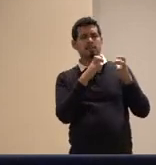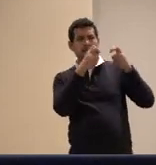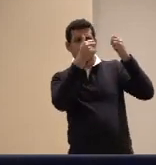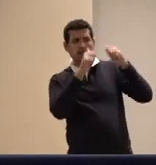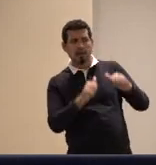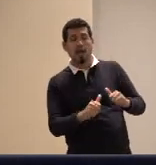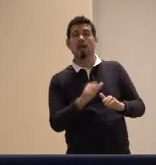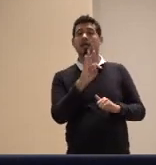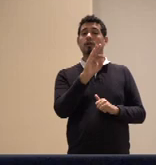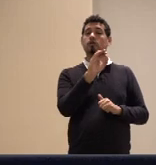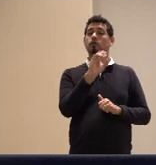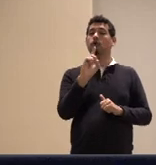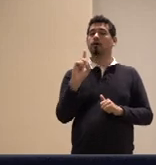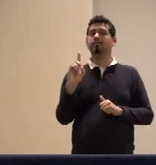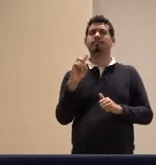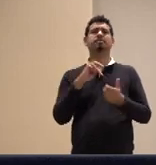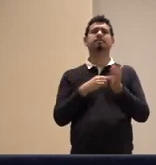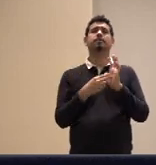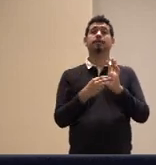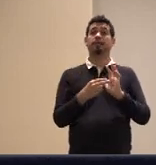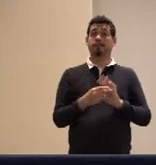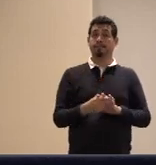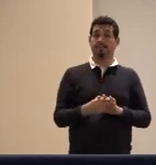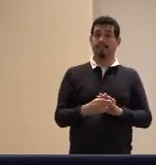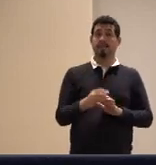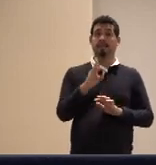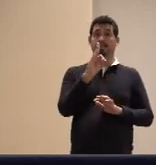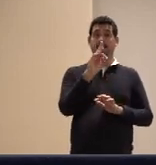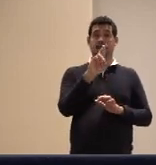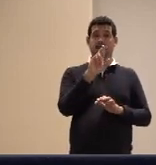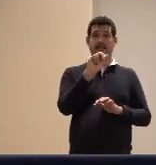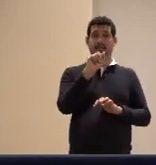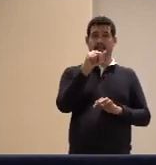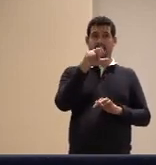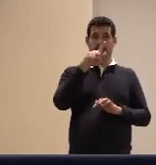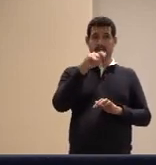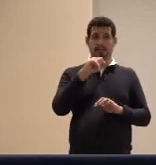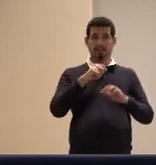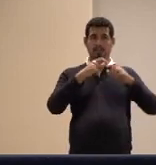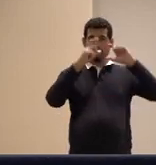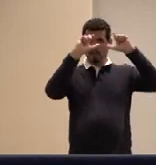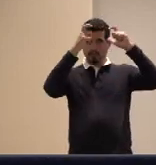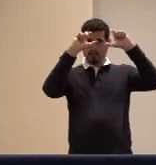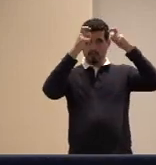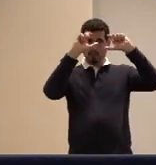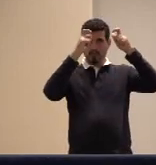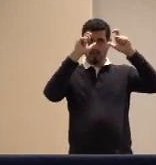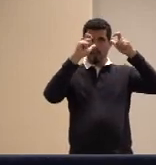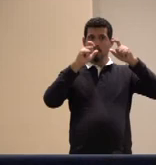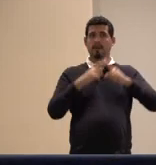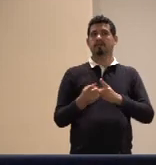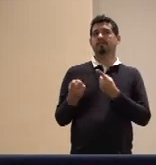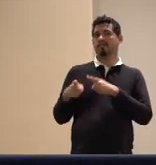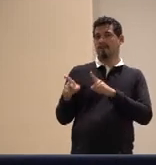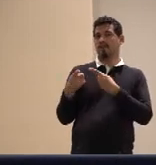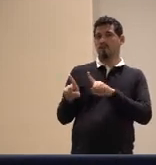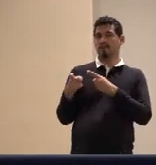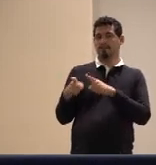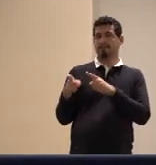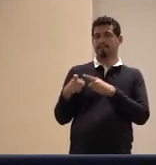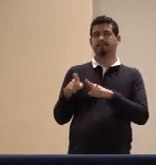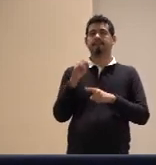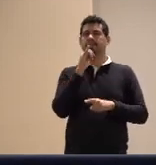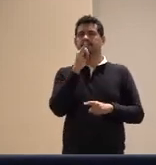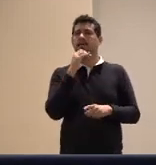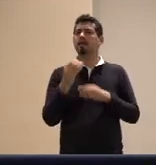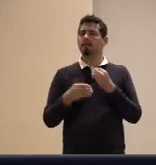época, o TOD é o transtorno positivo desafiador. O psiquiatra da época comentou que com o